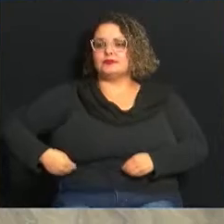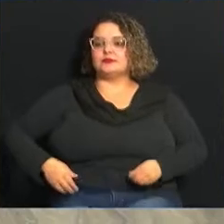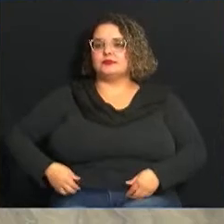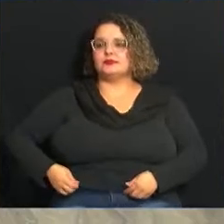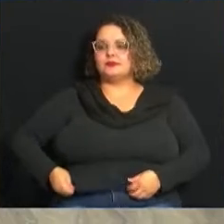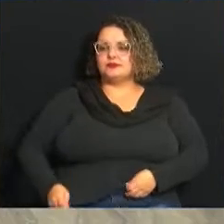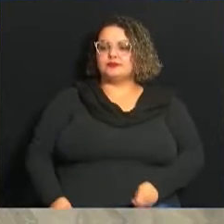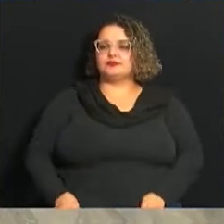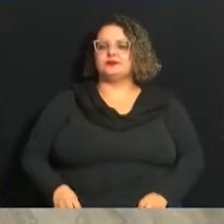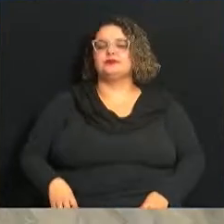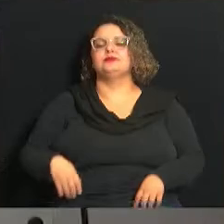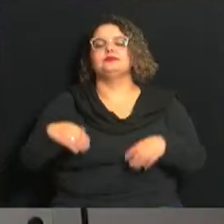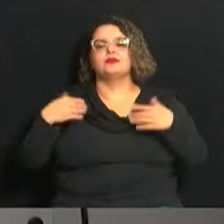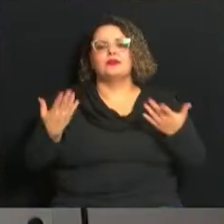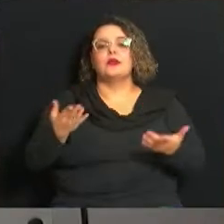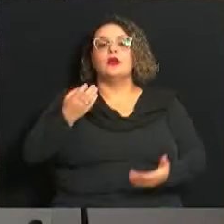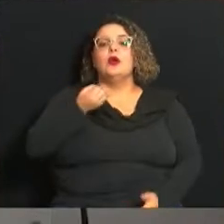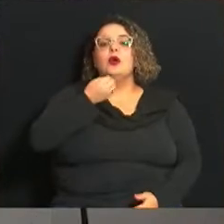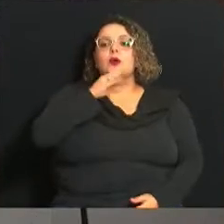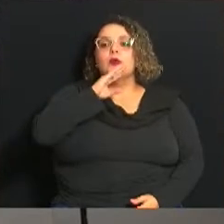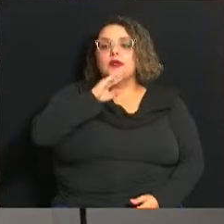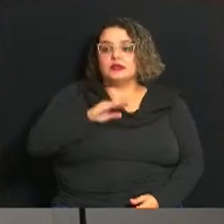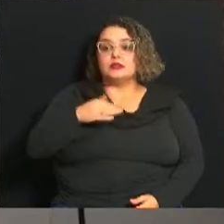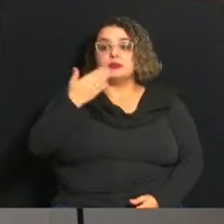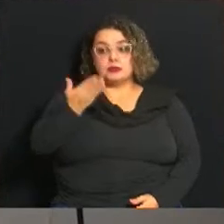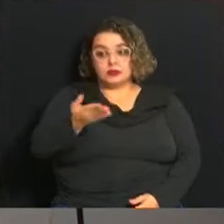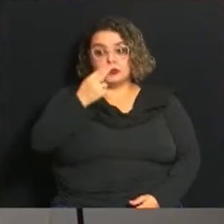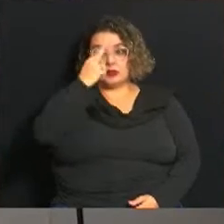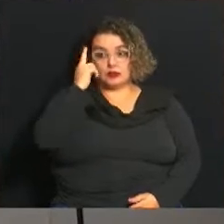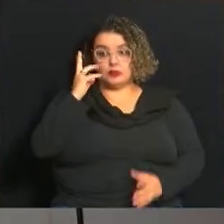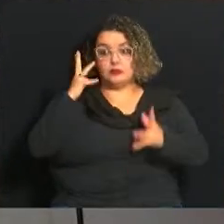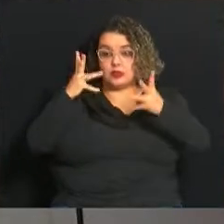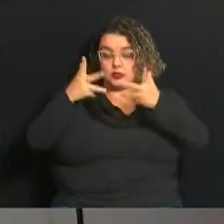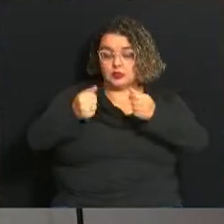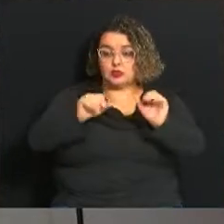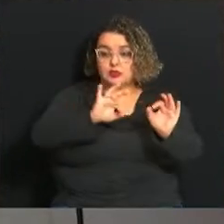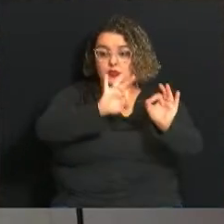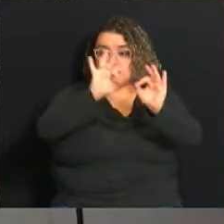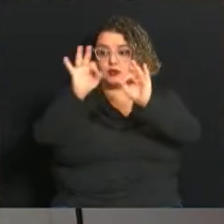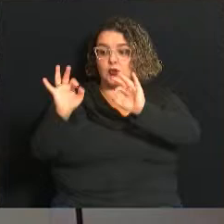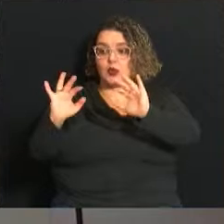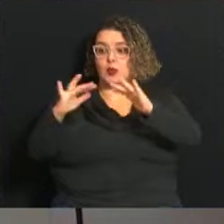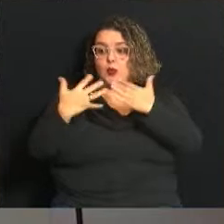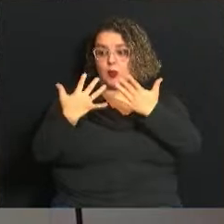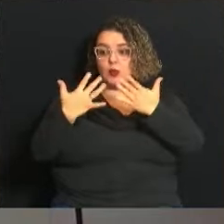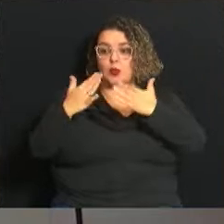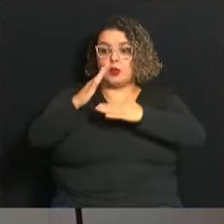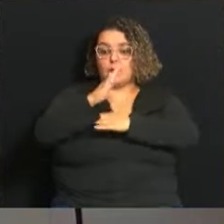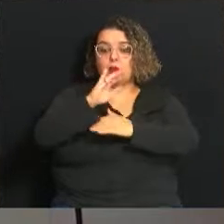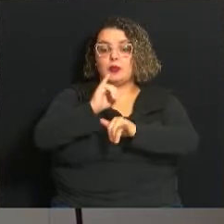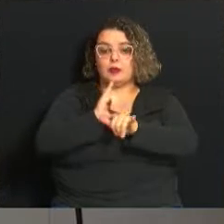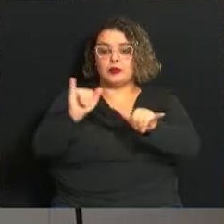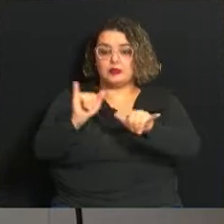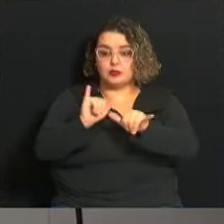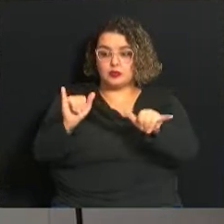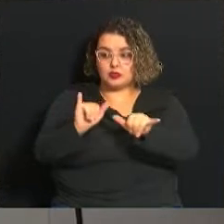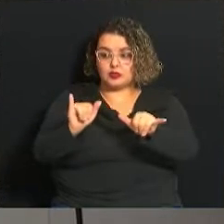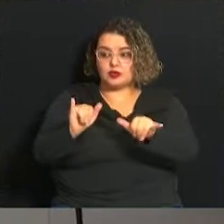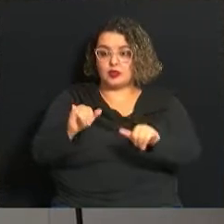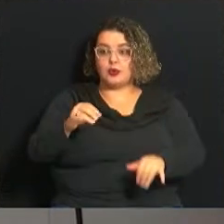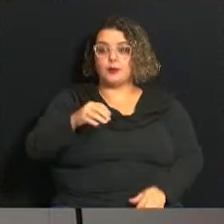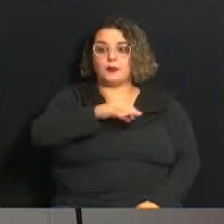Pois é, boa tarde para você, Gabriel, boa tarde para todo mundo acompanhando o Câmara Notícia. A Prefeitura